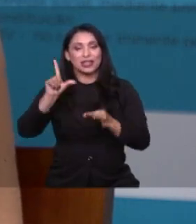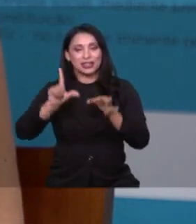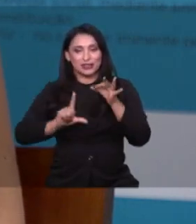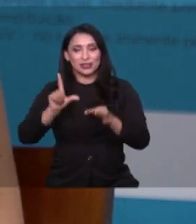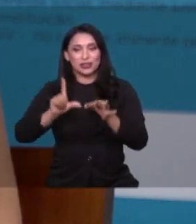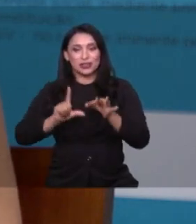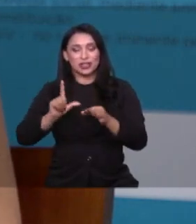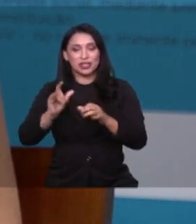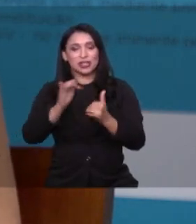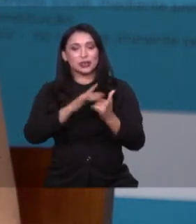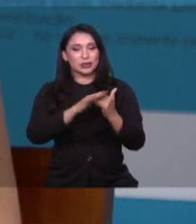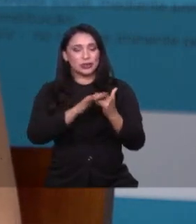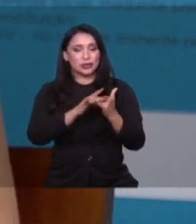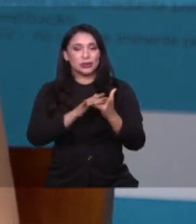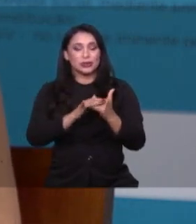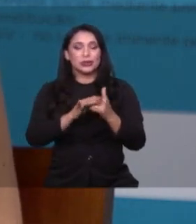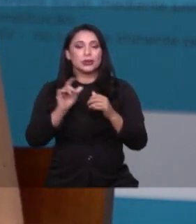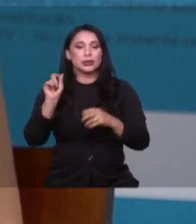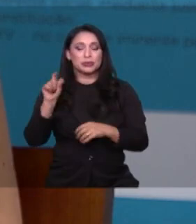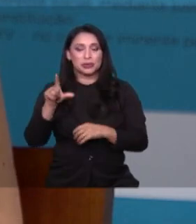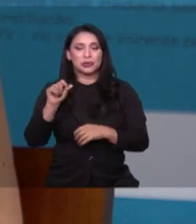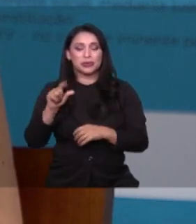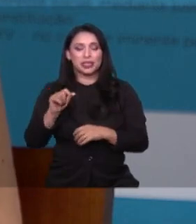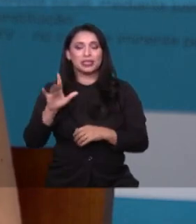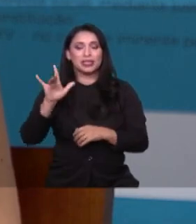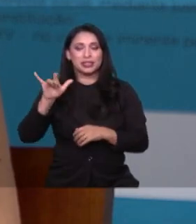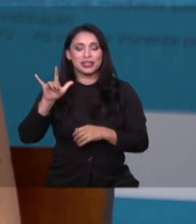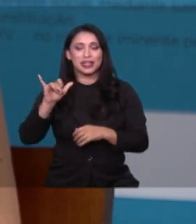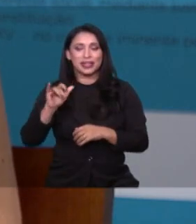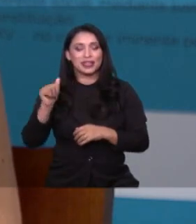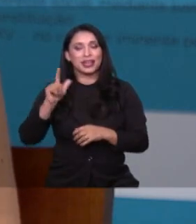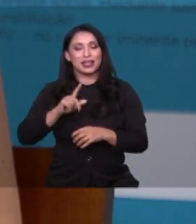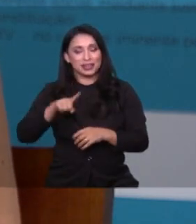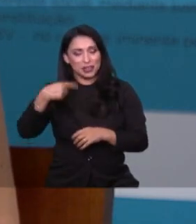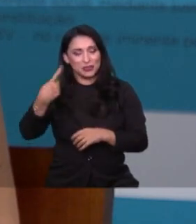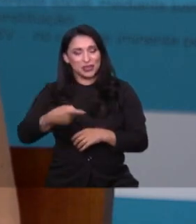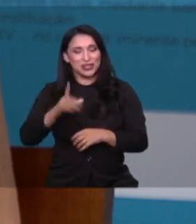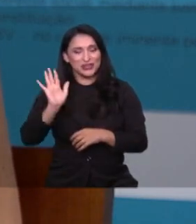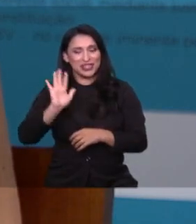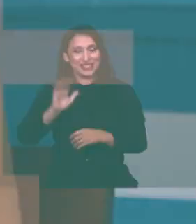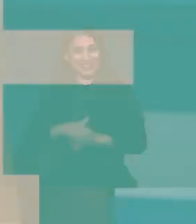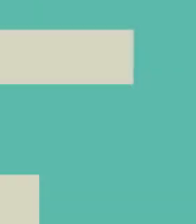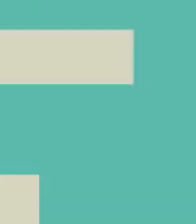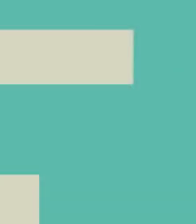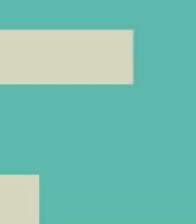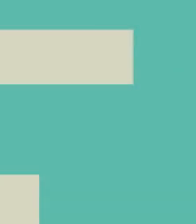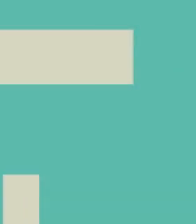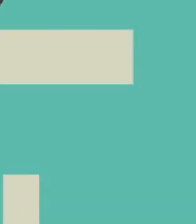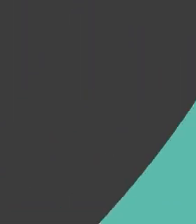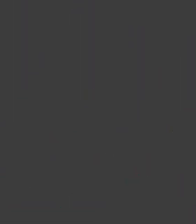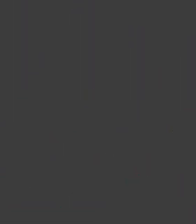Estamos no YouTube, Twitter, Instagram e Spotify. Até o próximo Artigo 5º. Tchau!